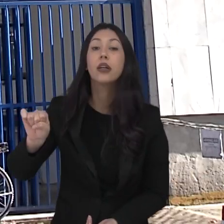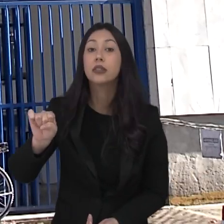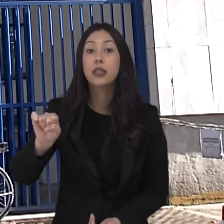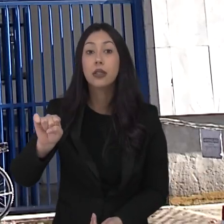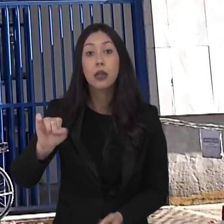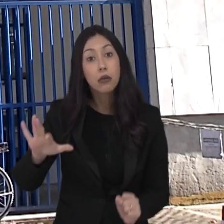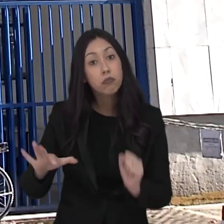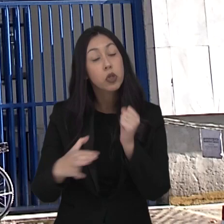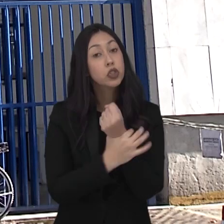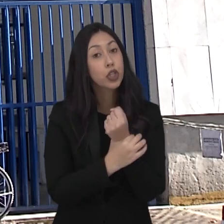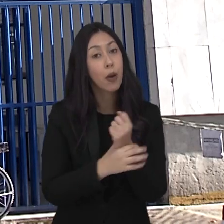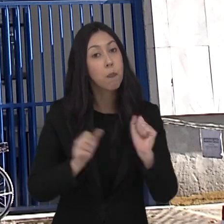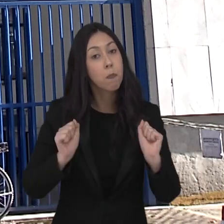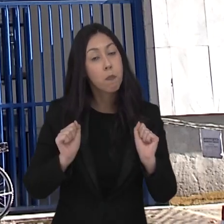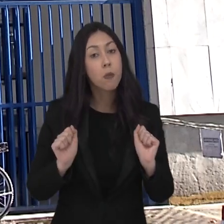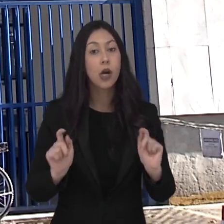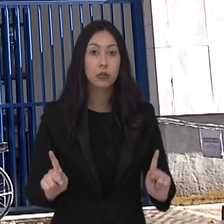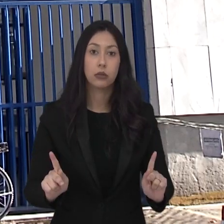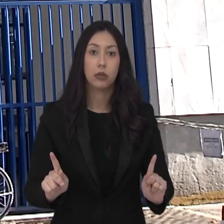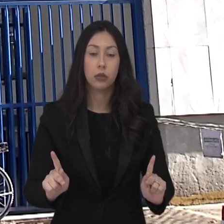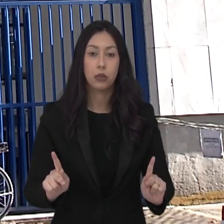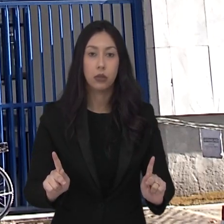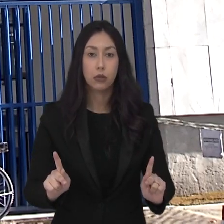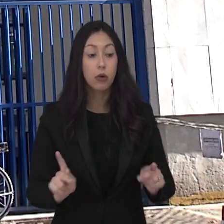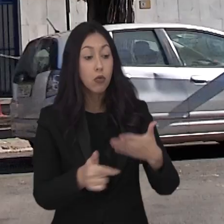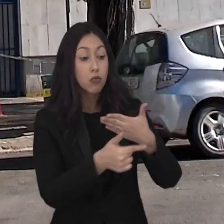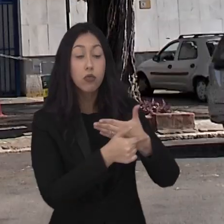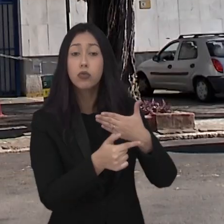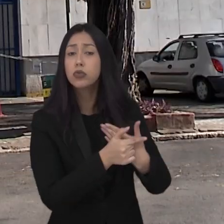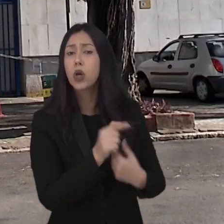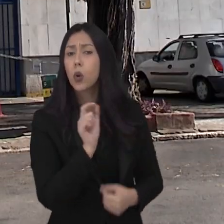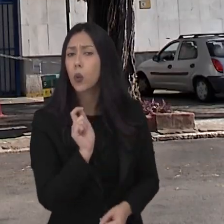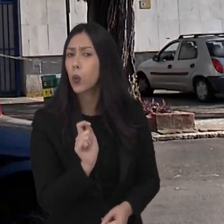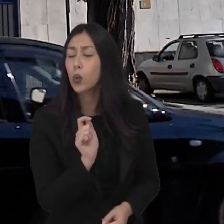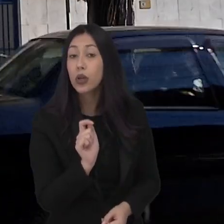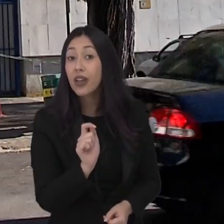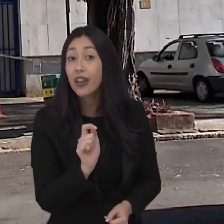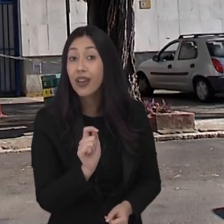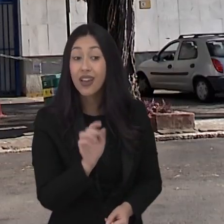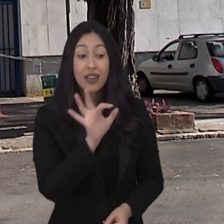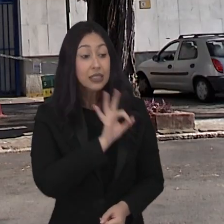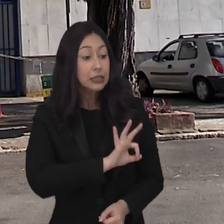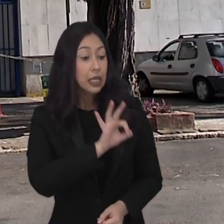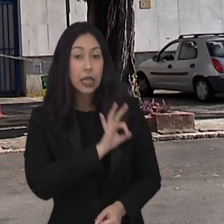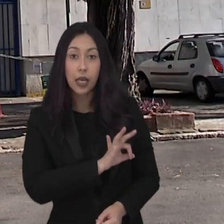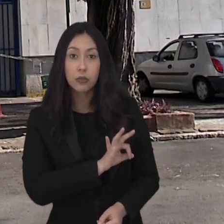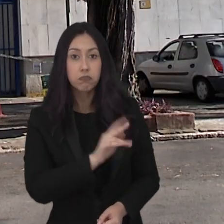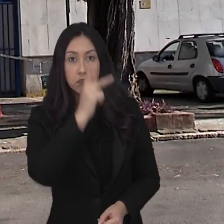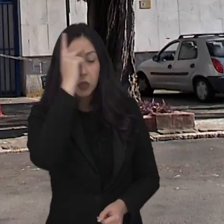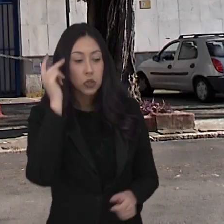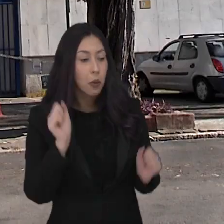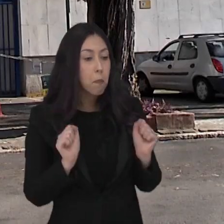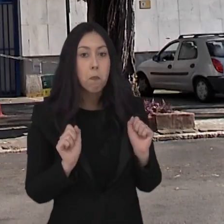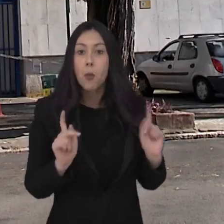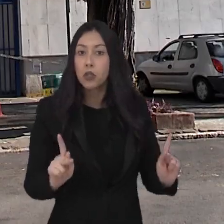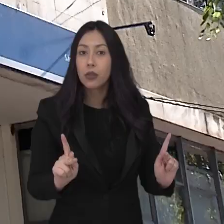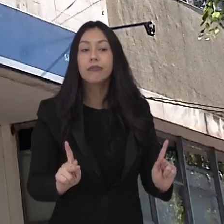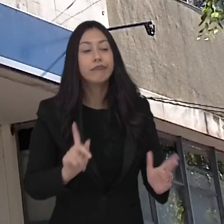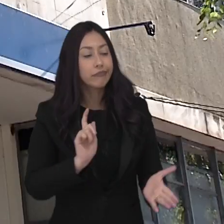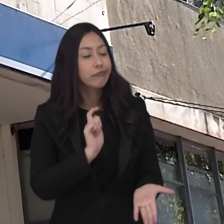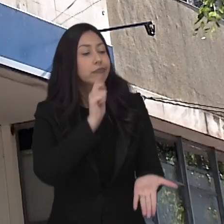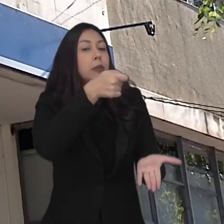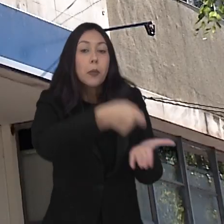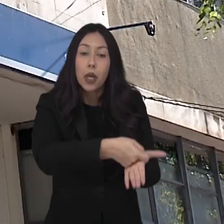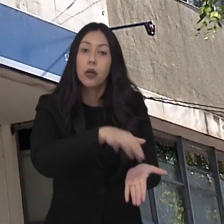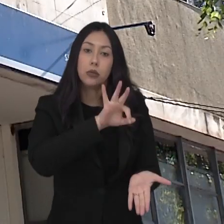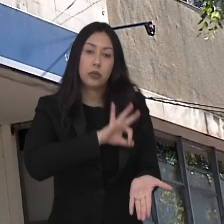para garantir renda aos trabalhadores na aposentadoria. A função do Instituto é substituir a renda do segurado